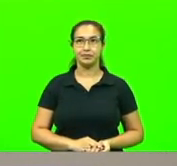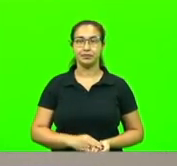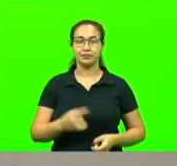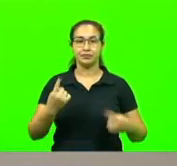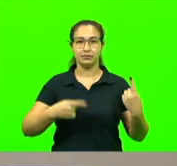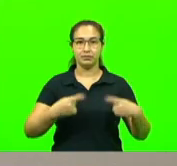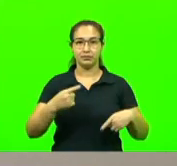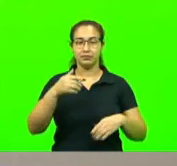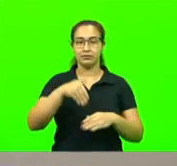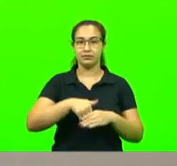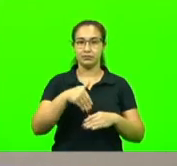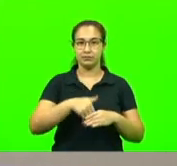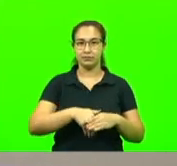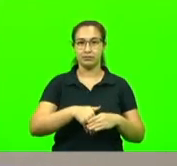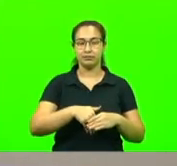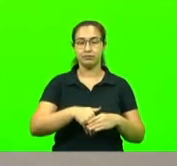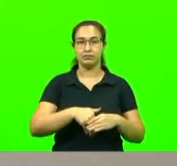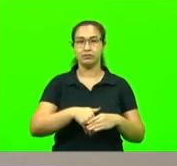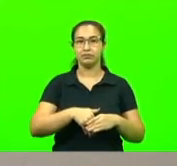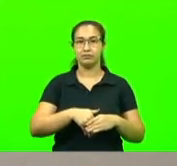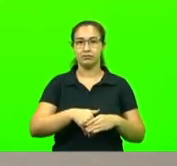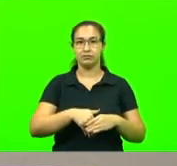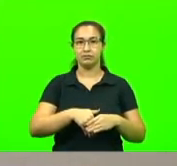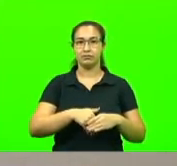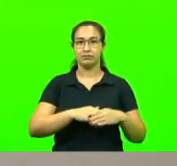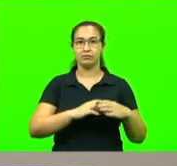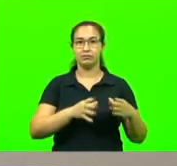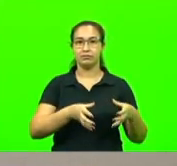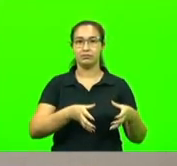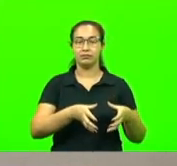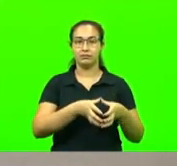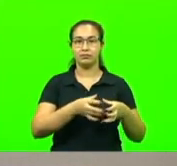Discussão e votação em turno único, projeto de lei